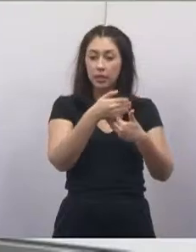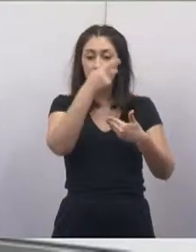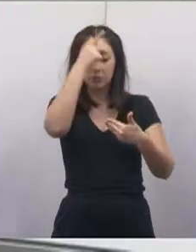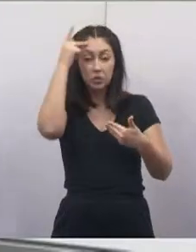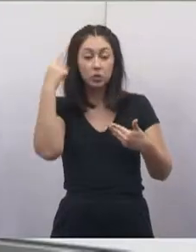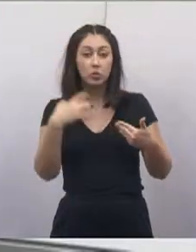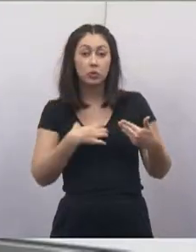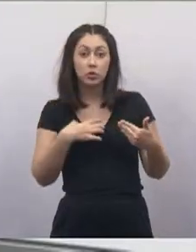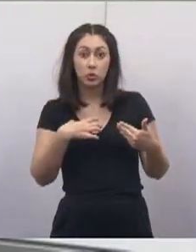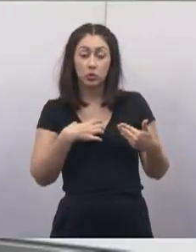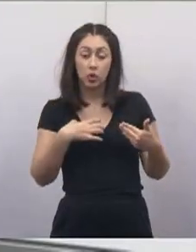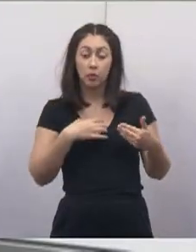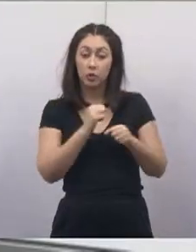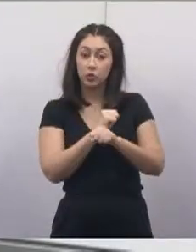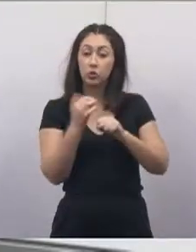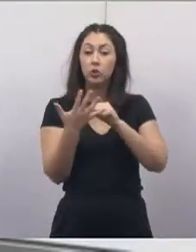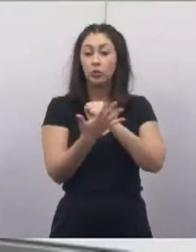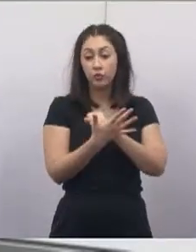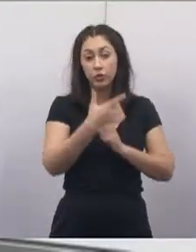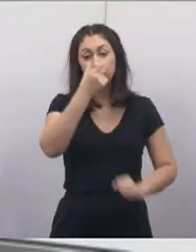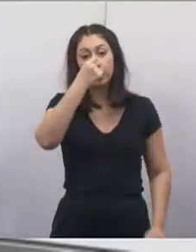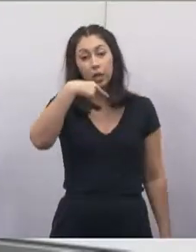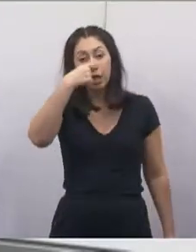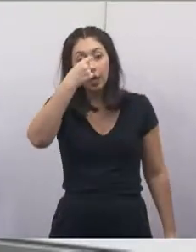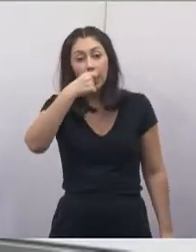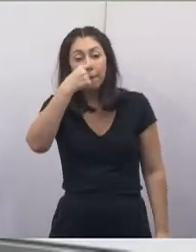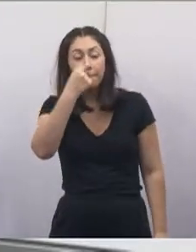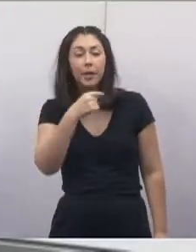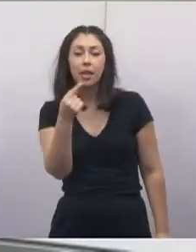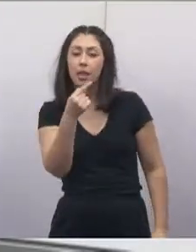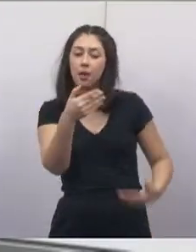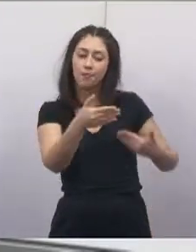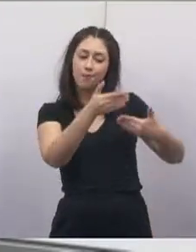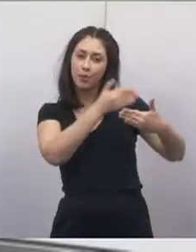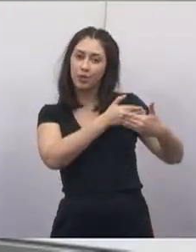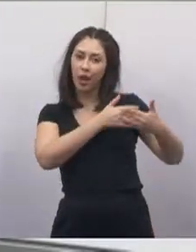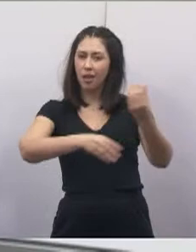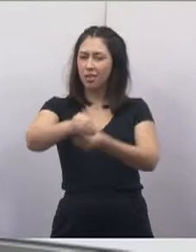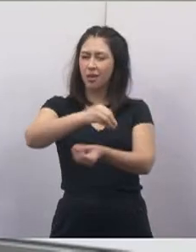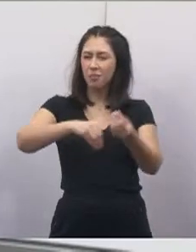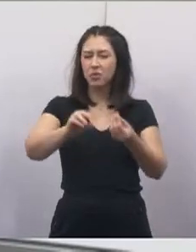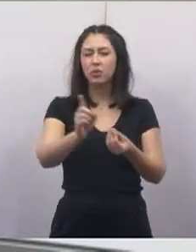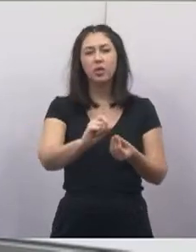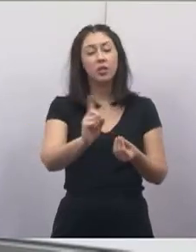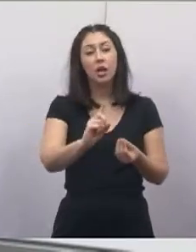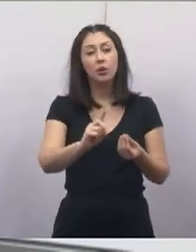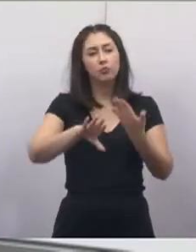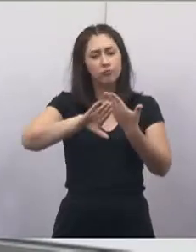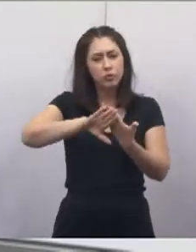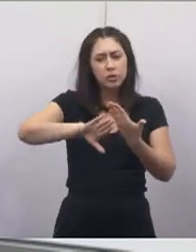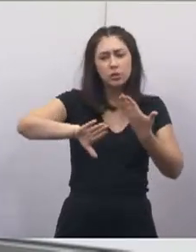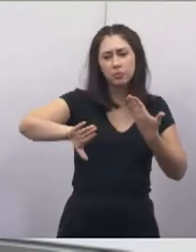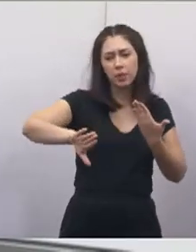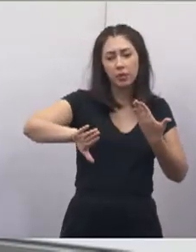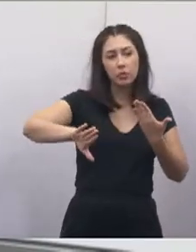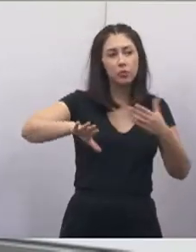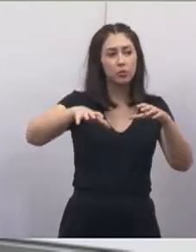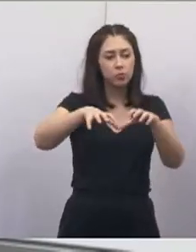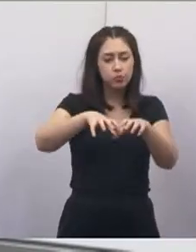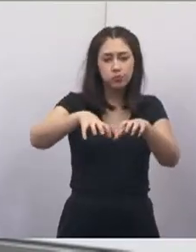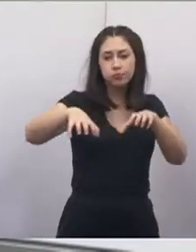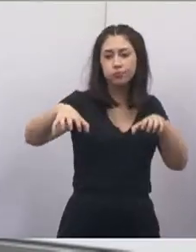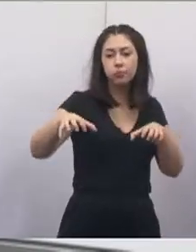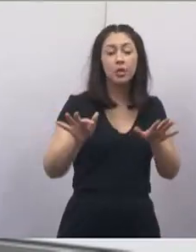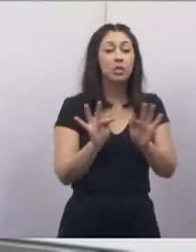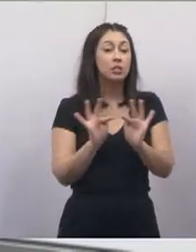têm sintoma de Covid, gripe, lá por trás e não misturava com as crianças. Ficava separado, simples. Eu acho que está